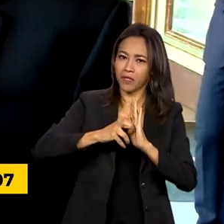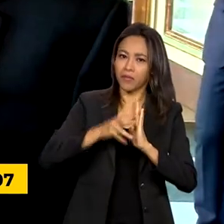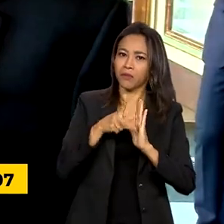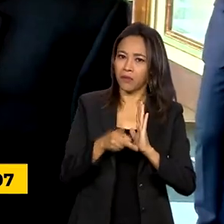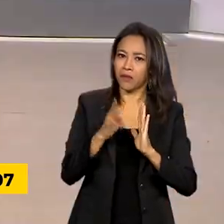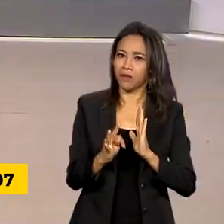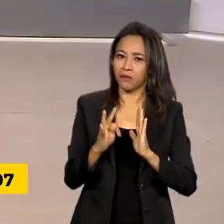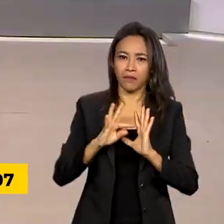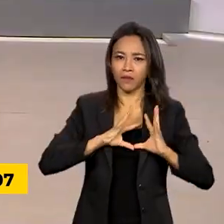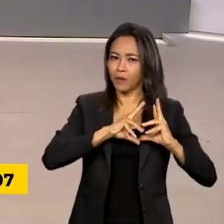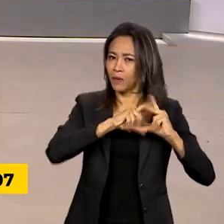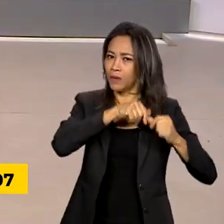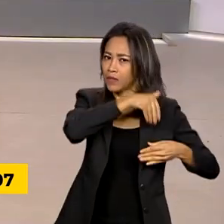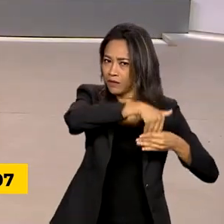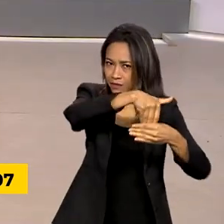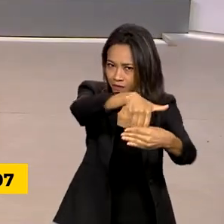eleições.